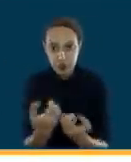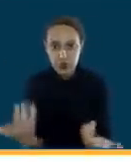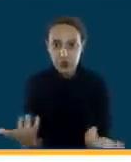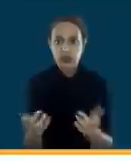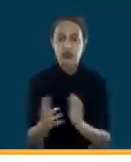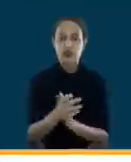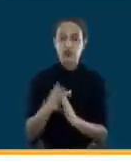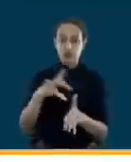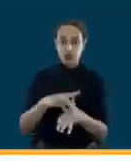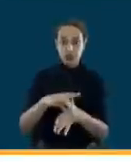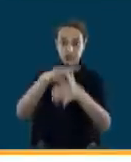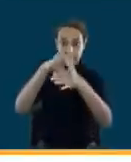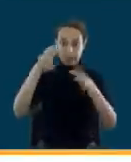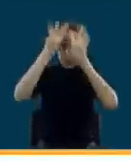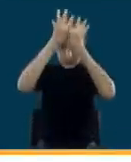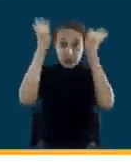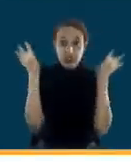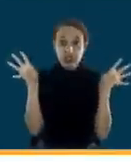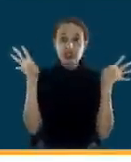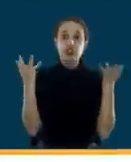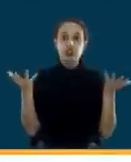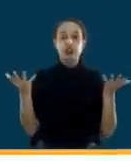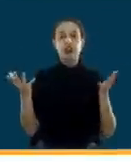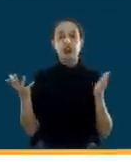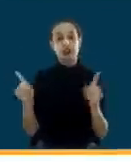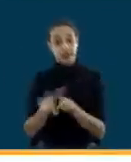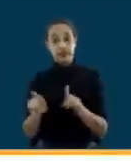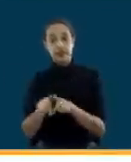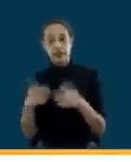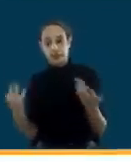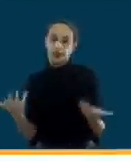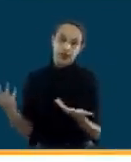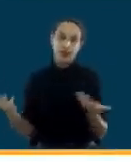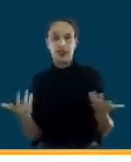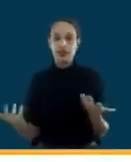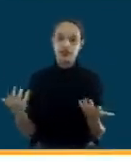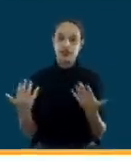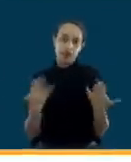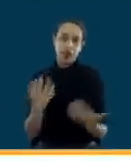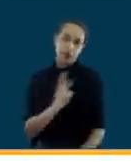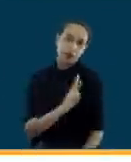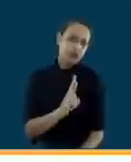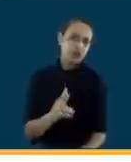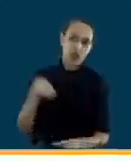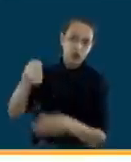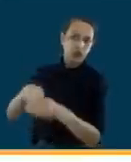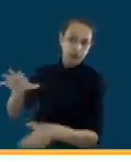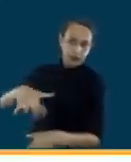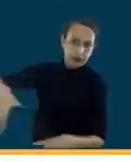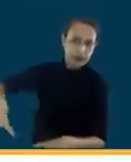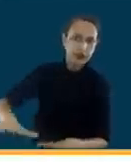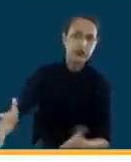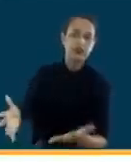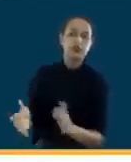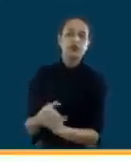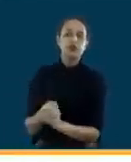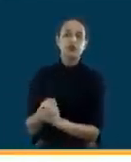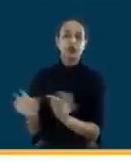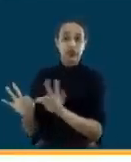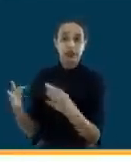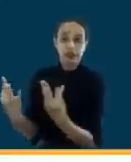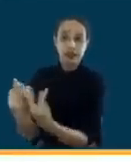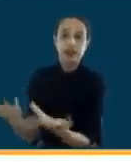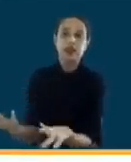lideranças indígenas, e que não deixam de ser também uma espécie de religião dentro de cosmogonias específicas, de